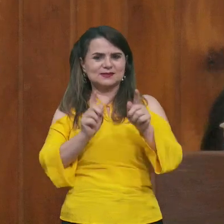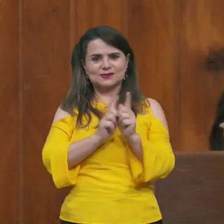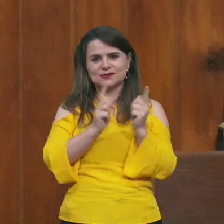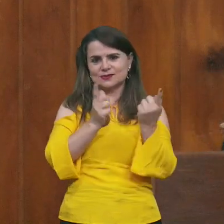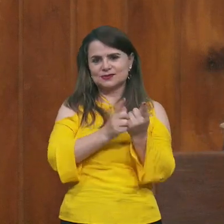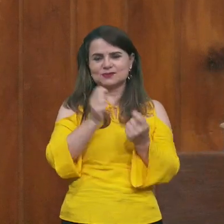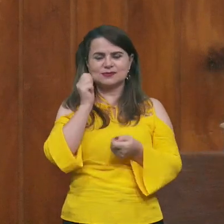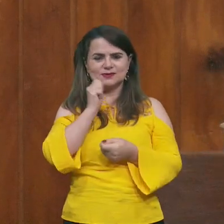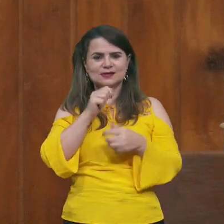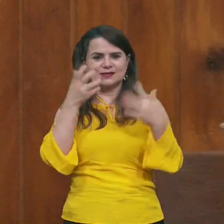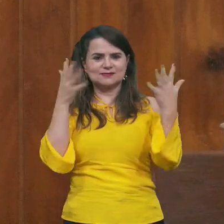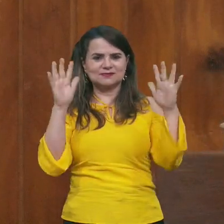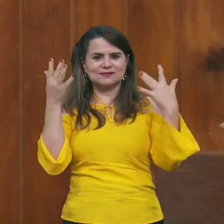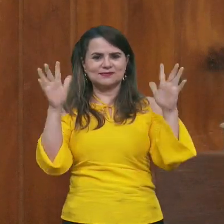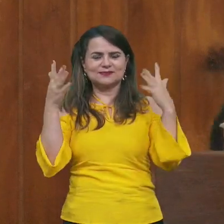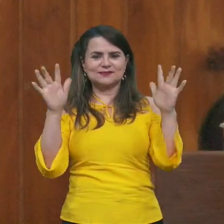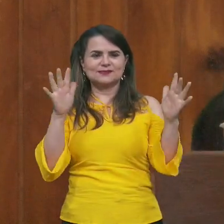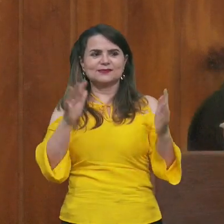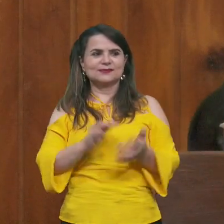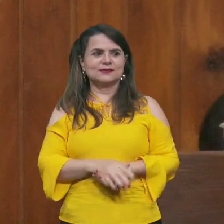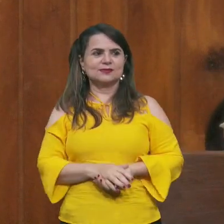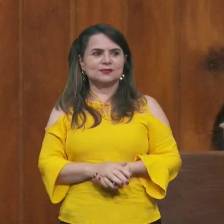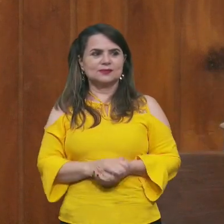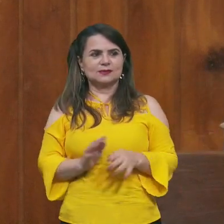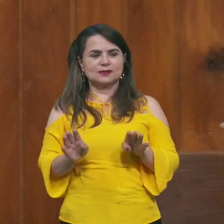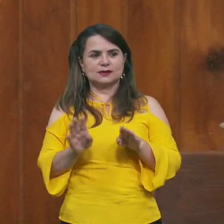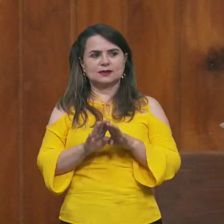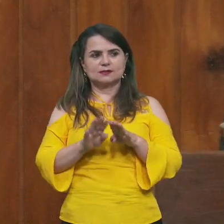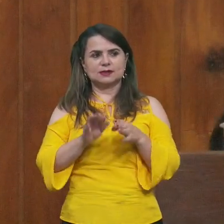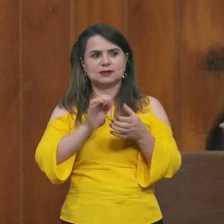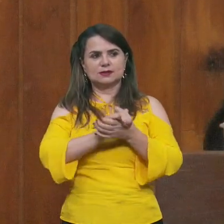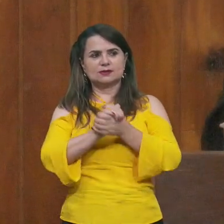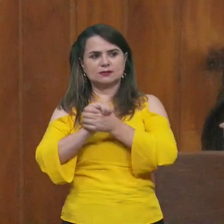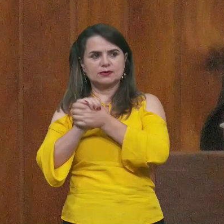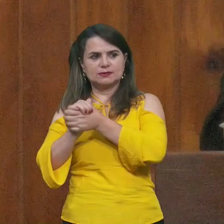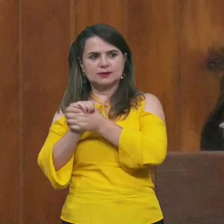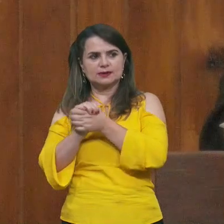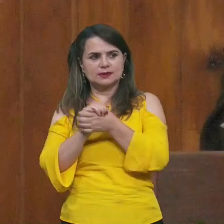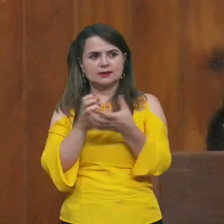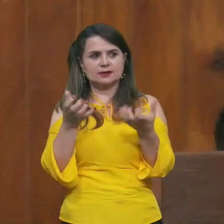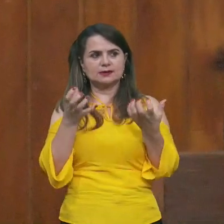viu? Eu quero cumprimentar